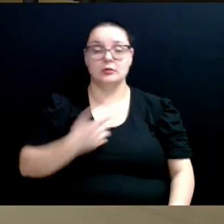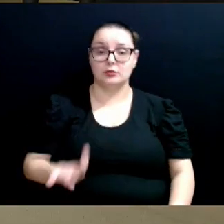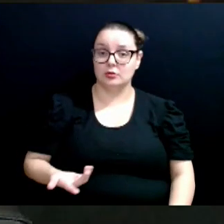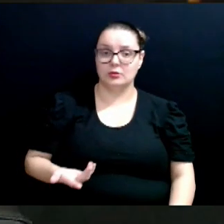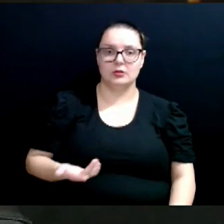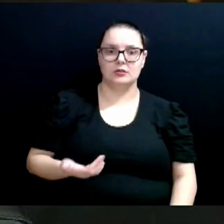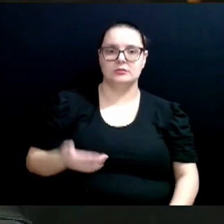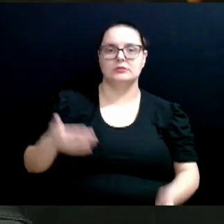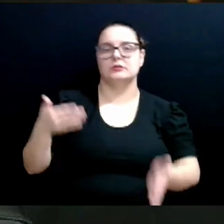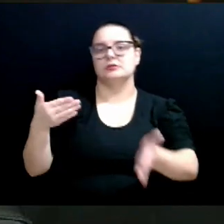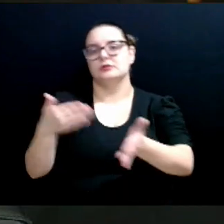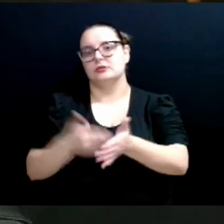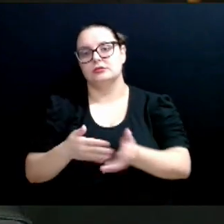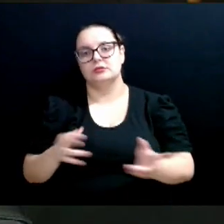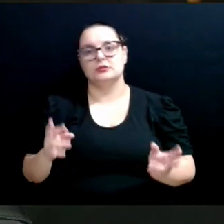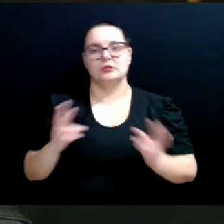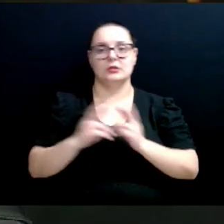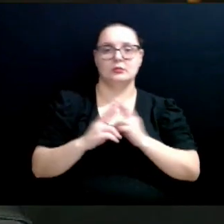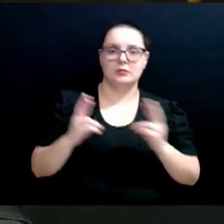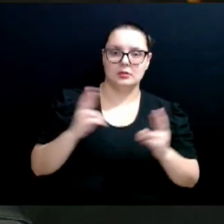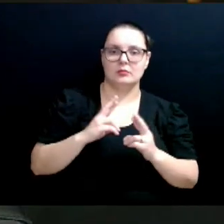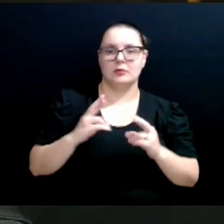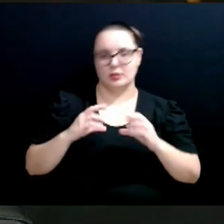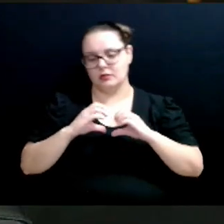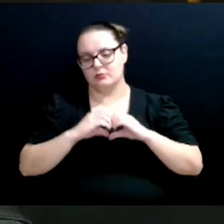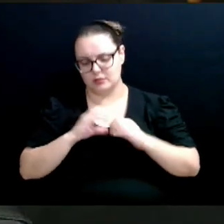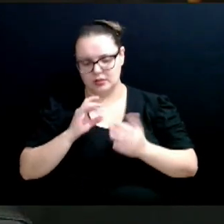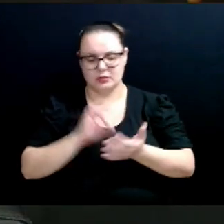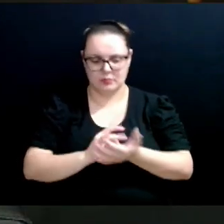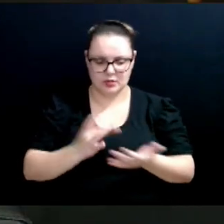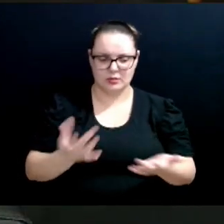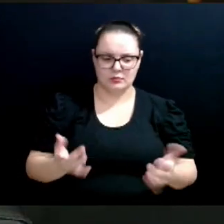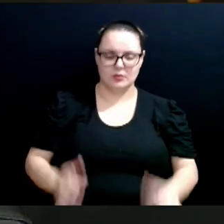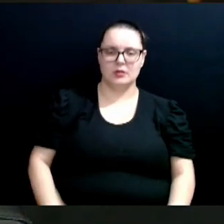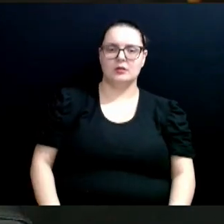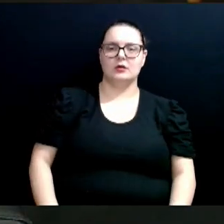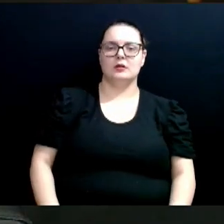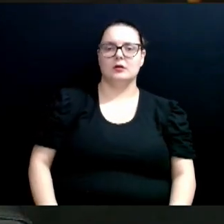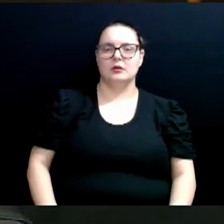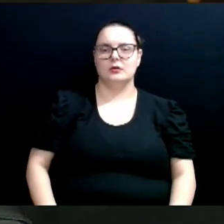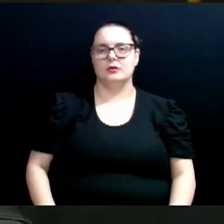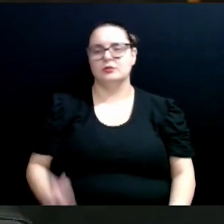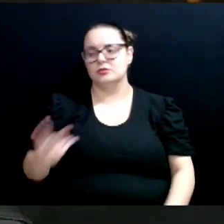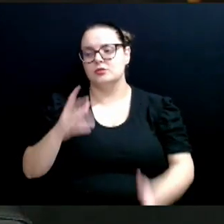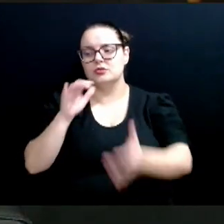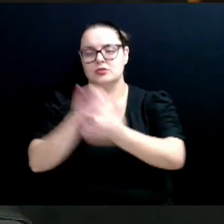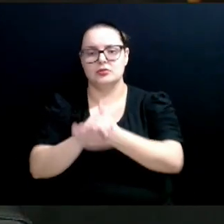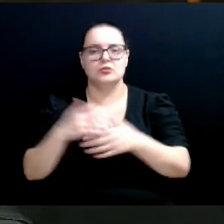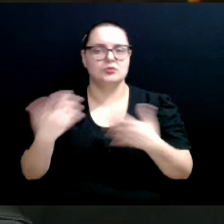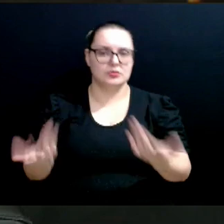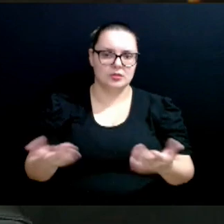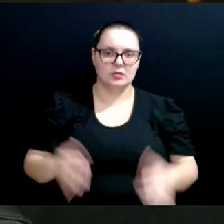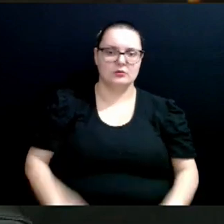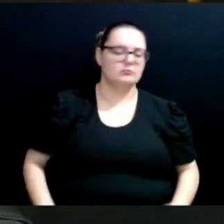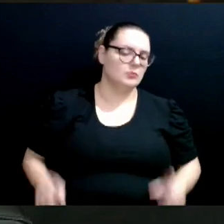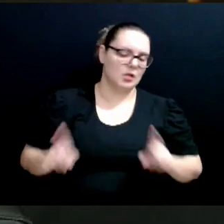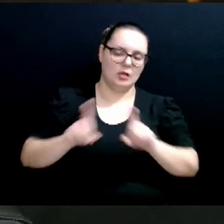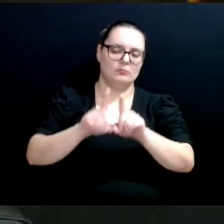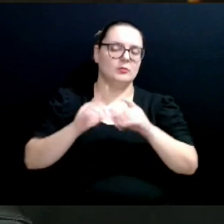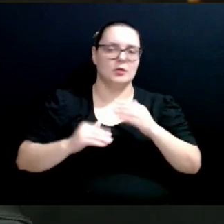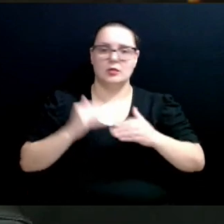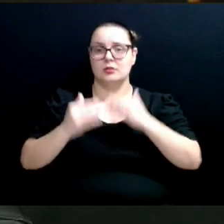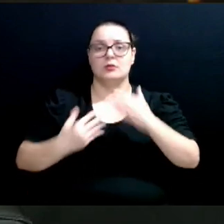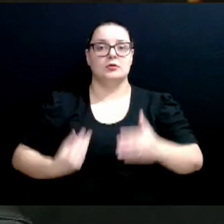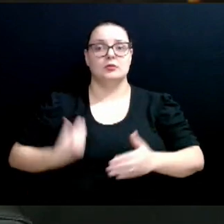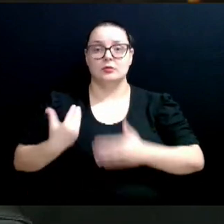em relações, né? Relações amorosas mesmo, de casais aí que estão desenvolvendo, né, a vida juntos,